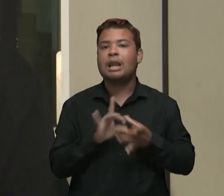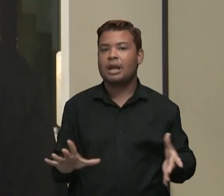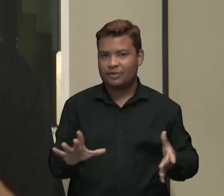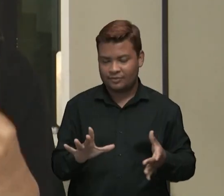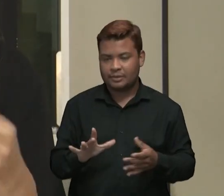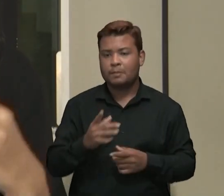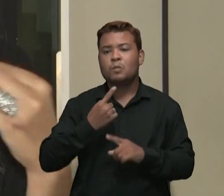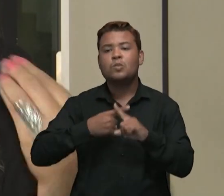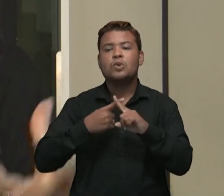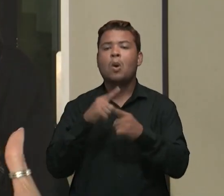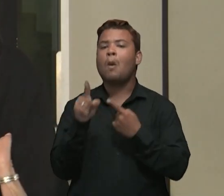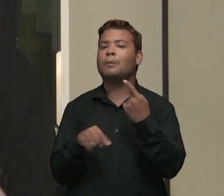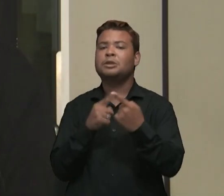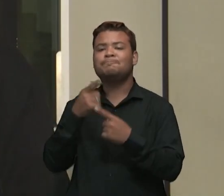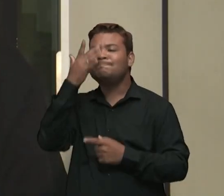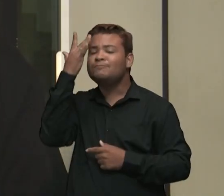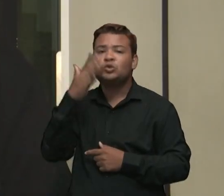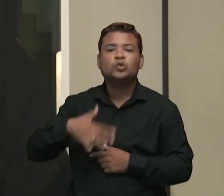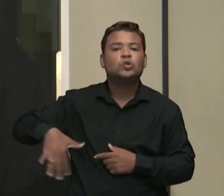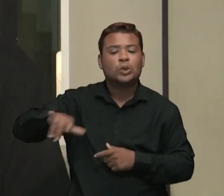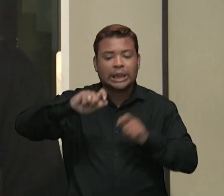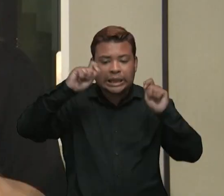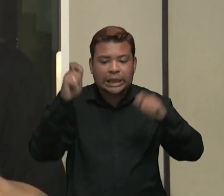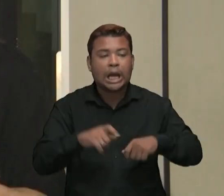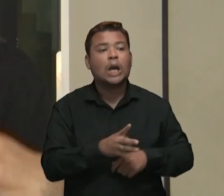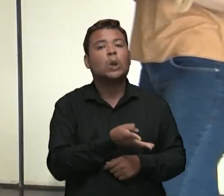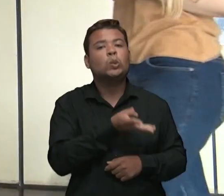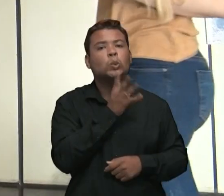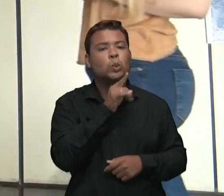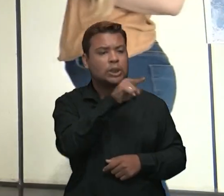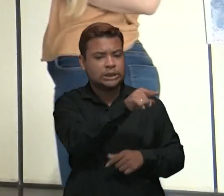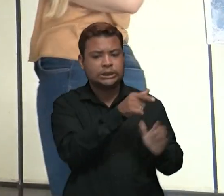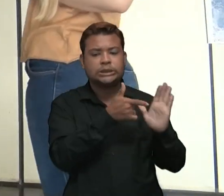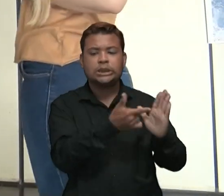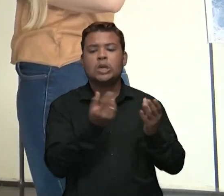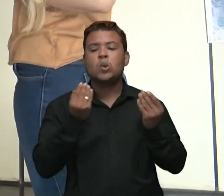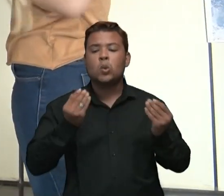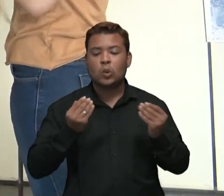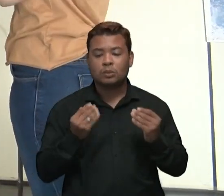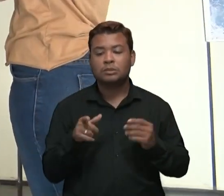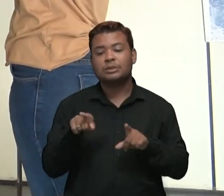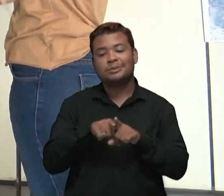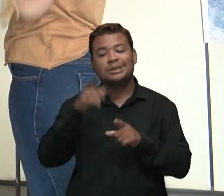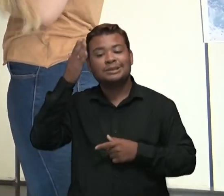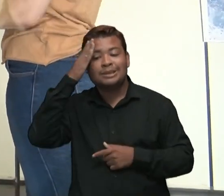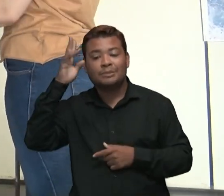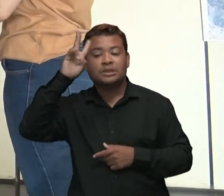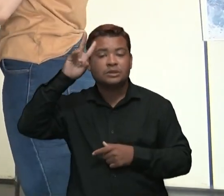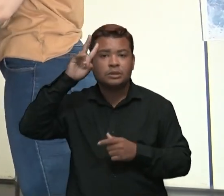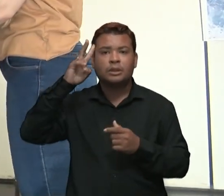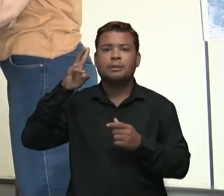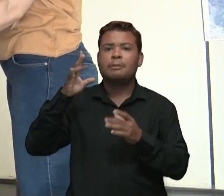pessoas tenham a possibilidade de conhecer esse material e saber um pouquinho mais da história